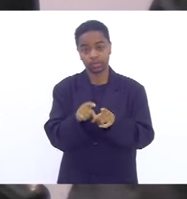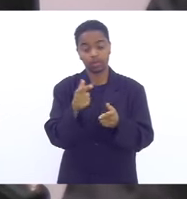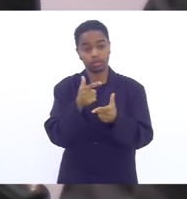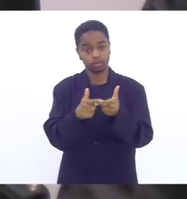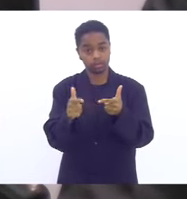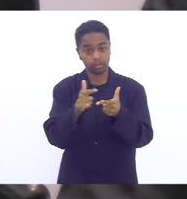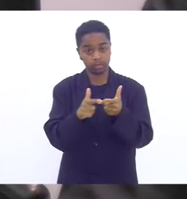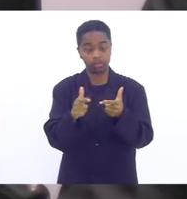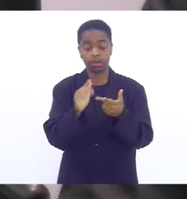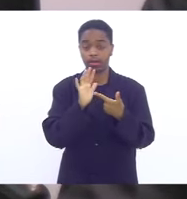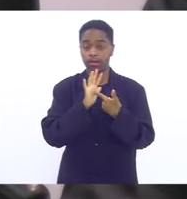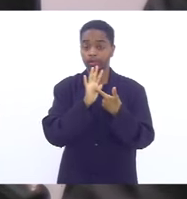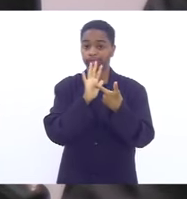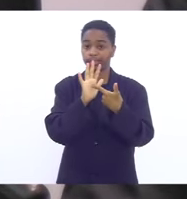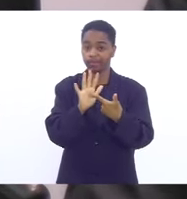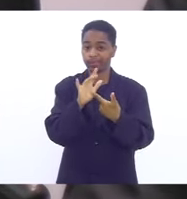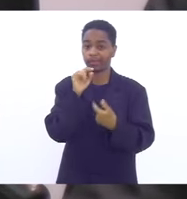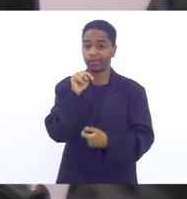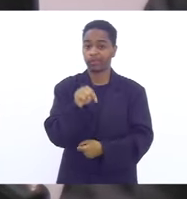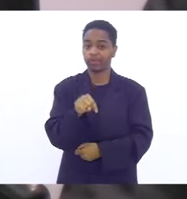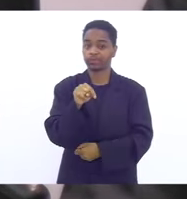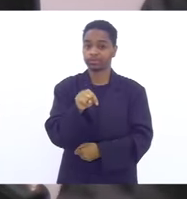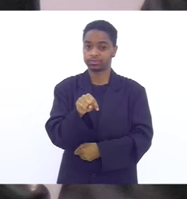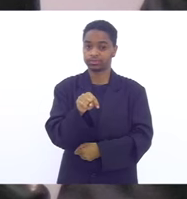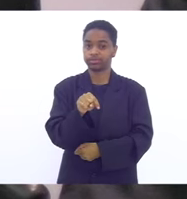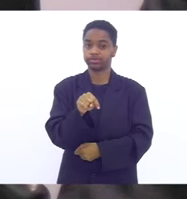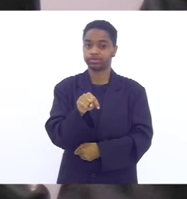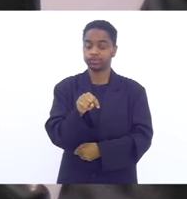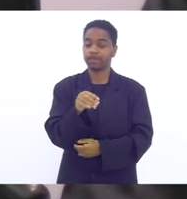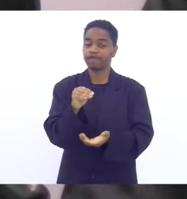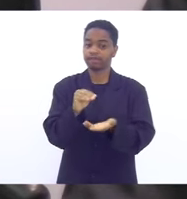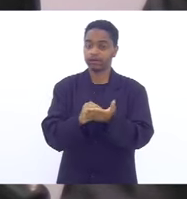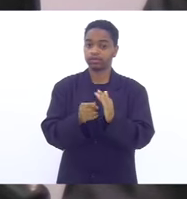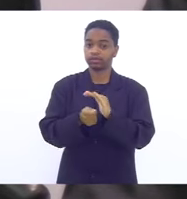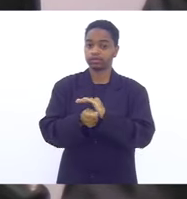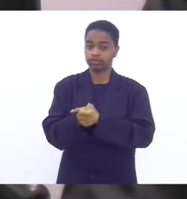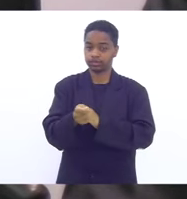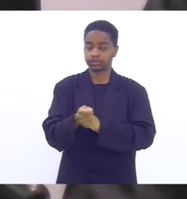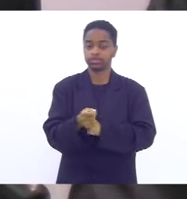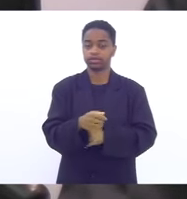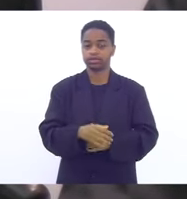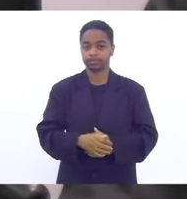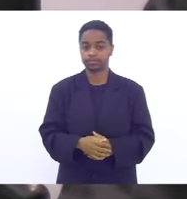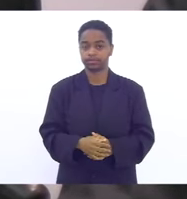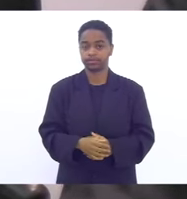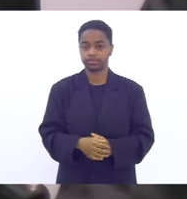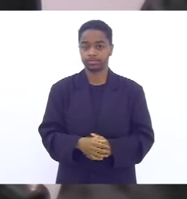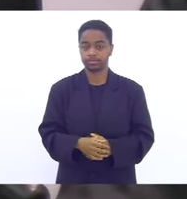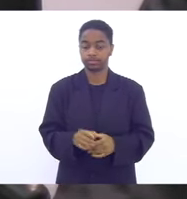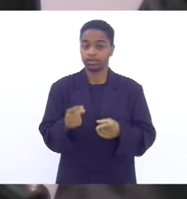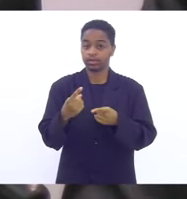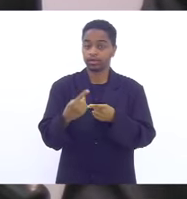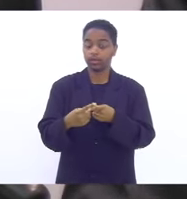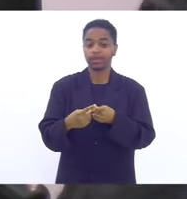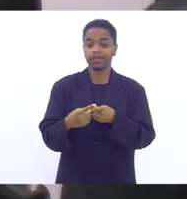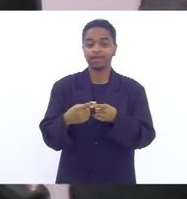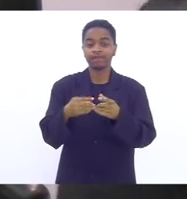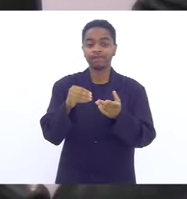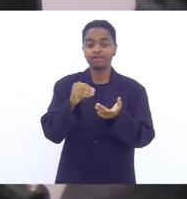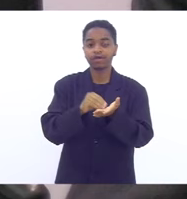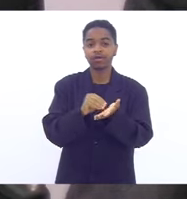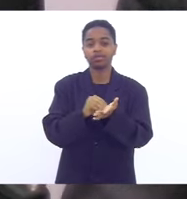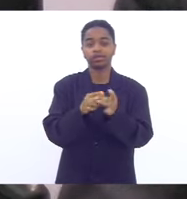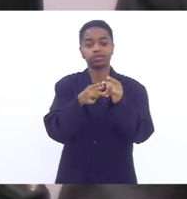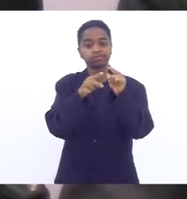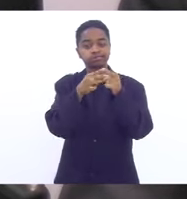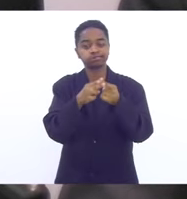revela aqui a falta de investimento da empresa. A falta de manutenção da rede